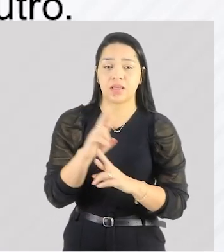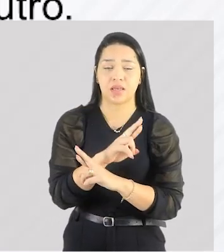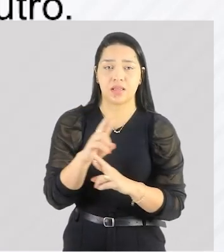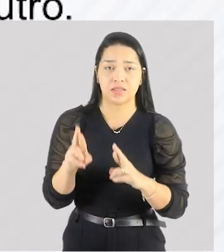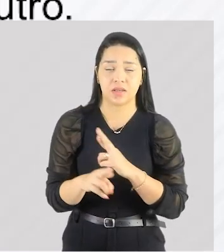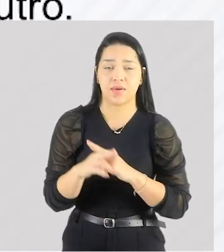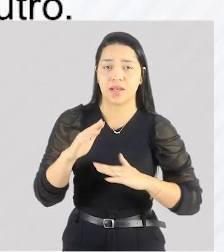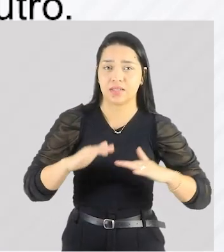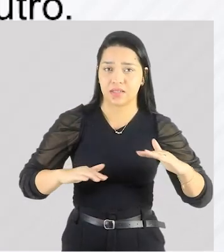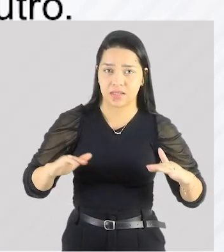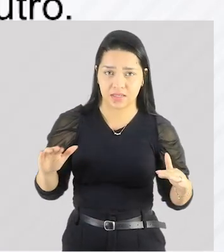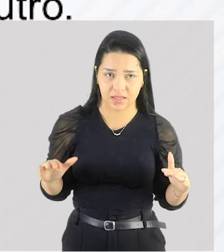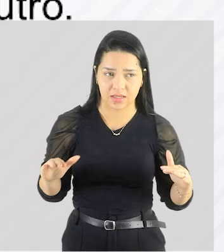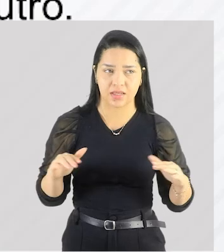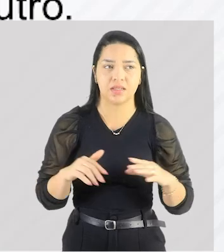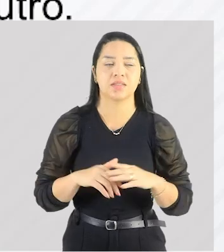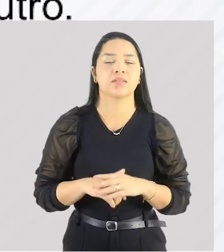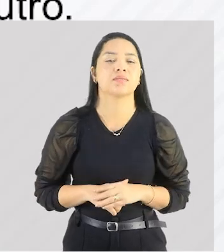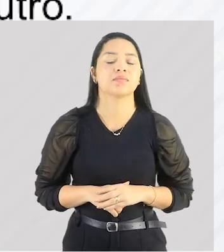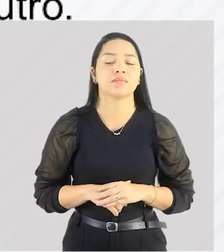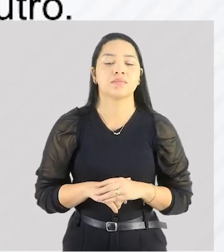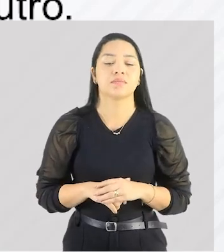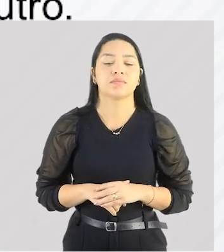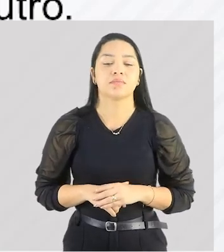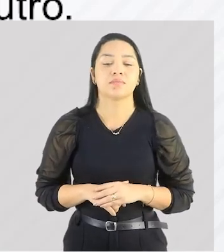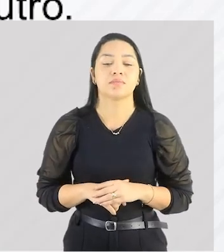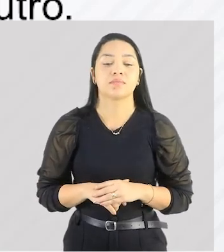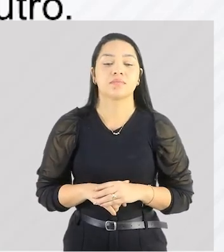Só apagar aqui, tá? Ganhar um pouquinho mais de espaço.